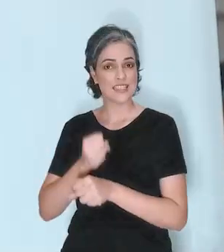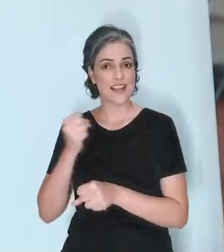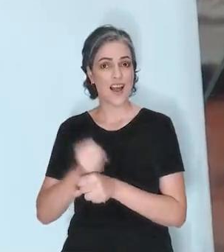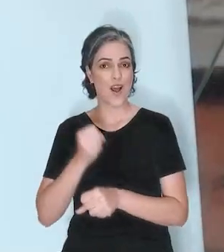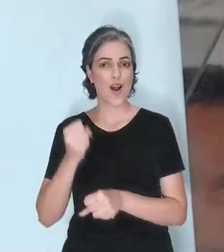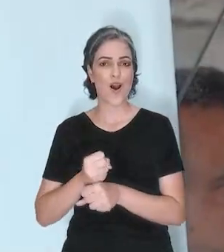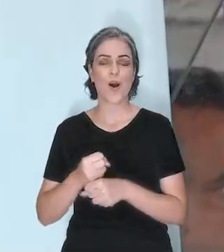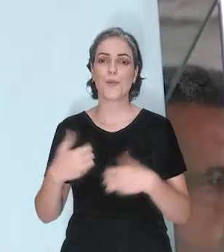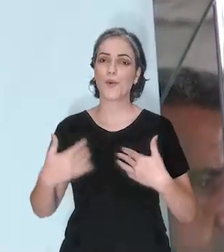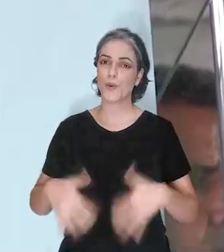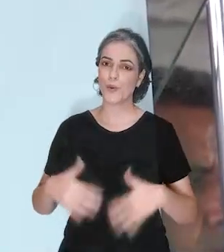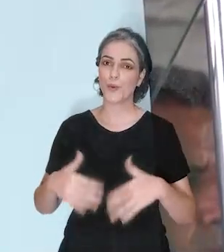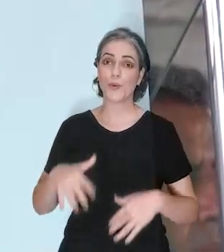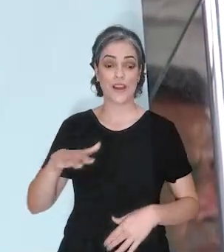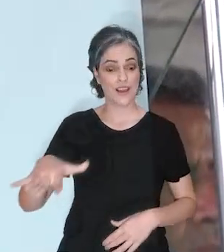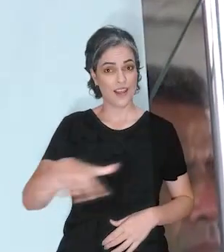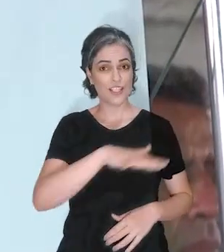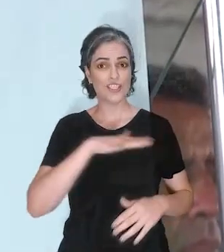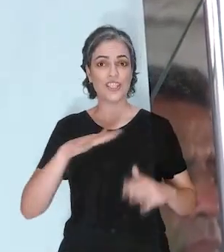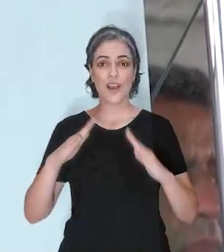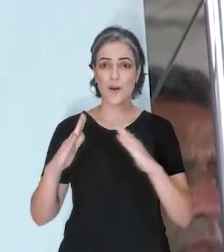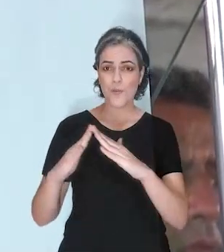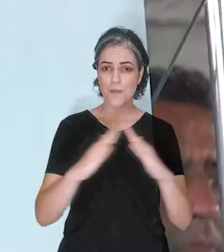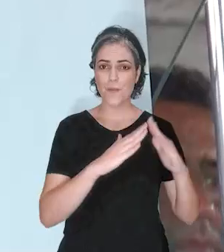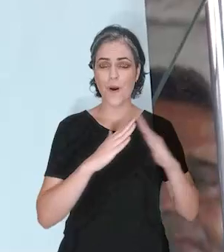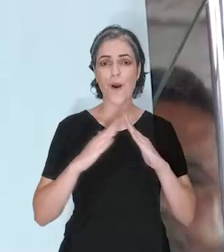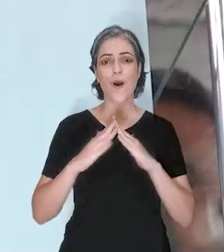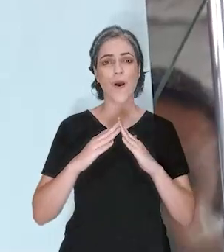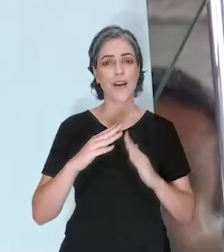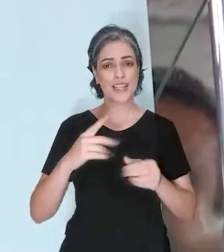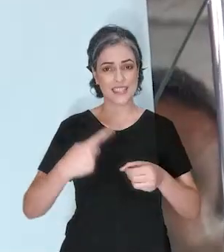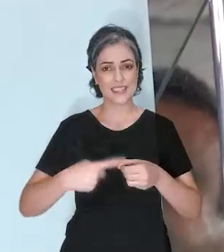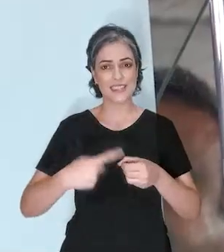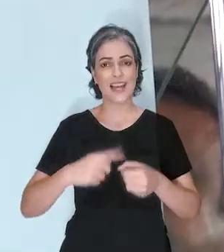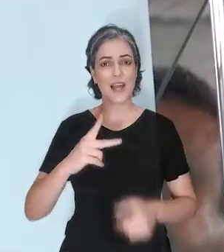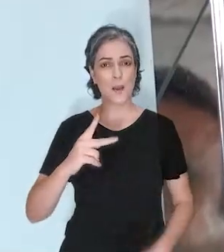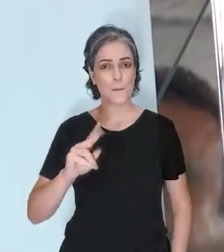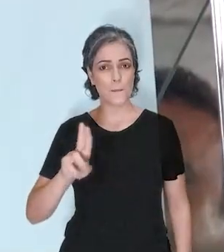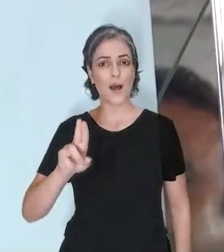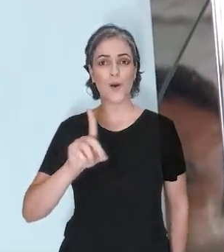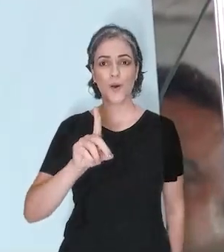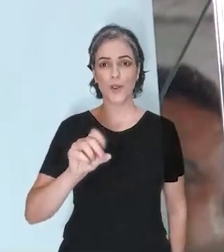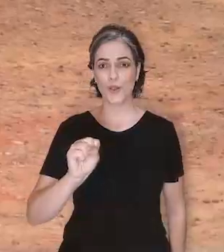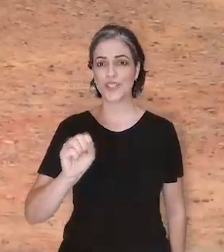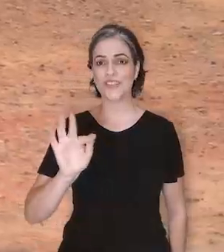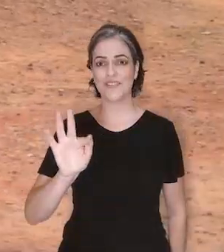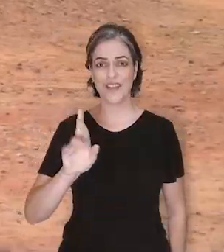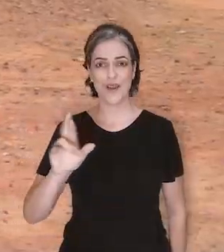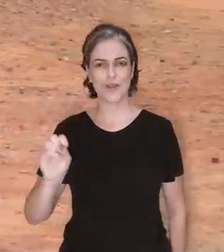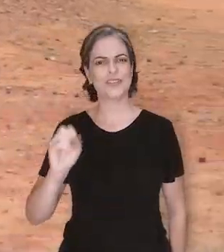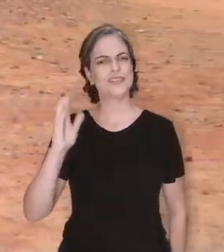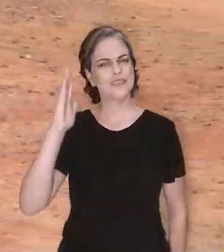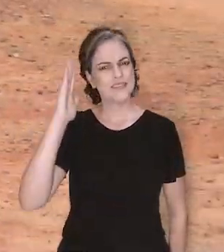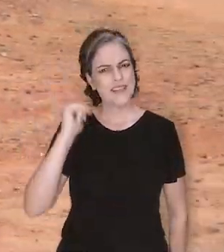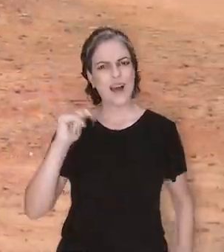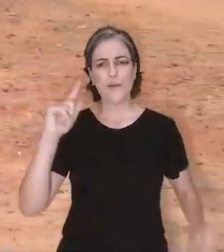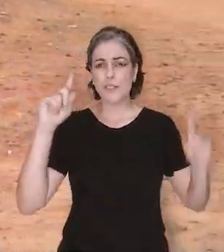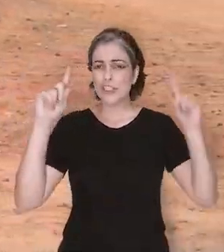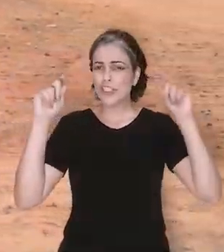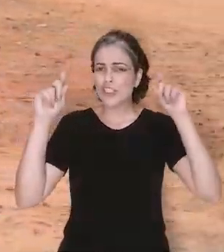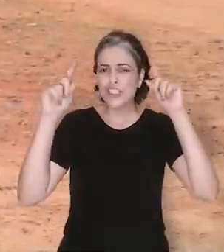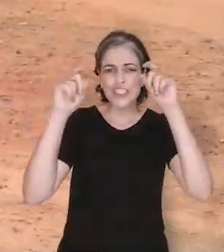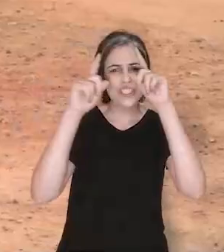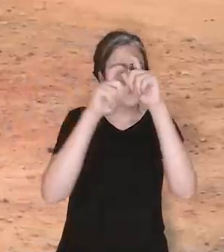Essa obra quem mora aqui na região oeste, especial na cidade de Pau dos Ferros, prefeito, sabe a dificuldade